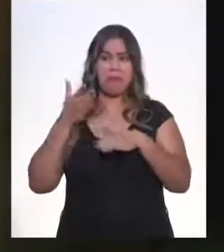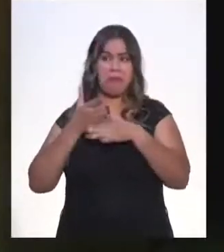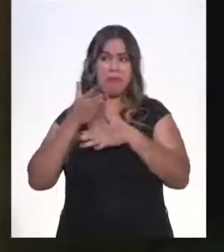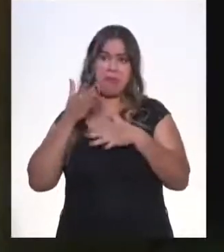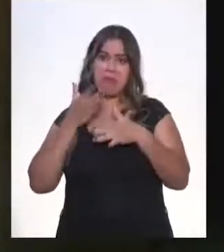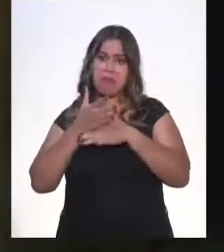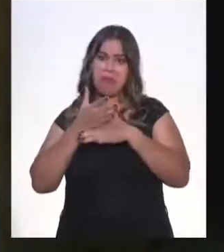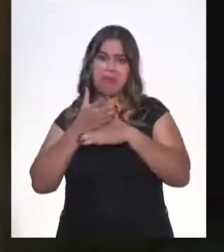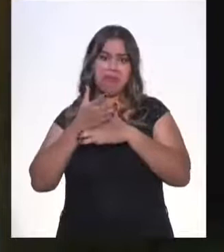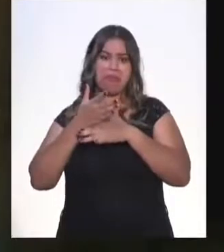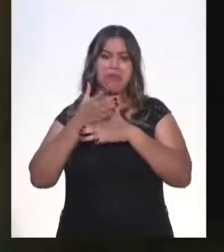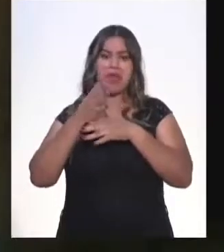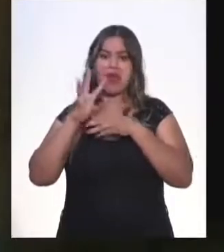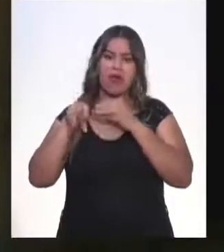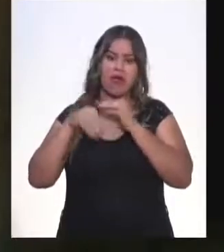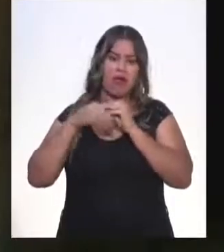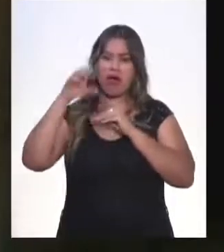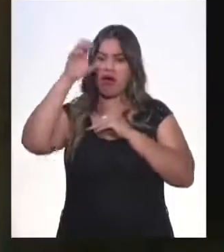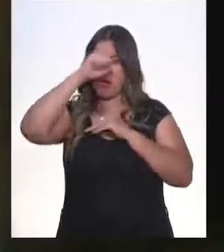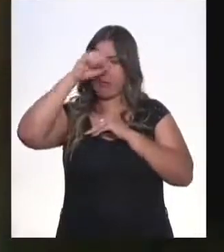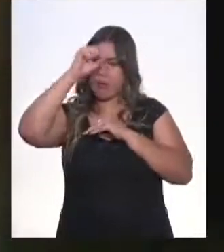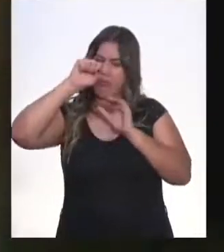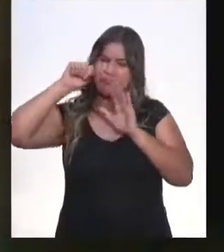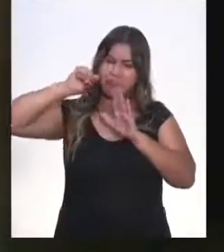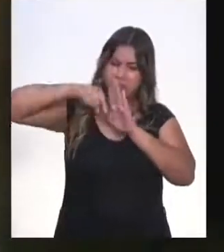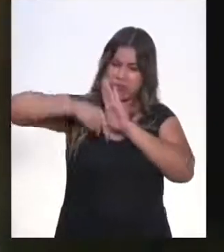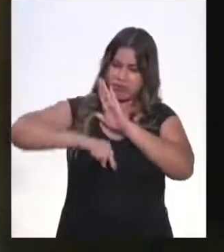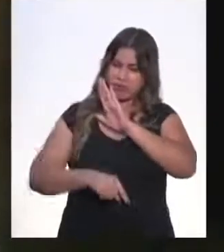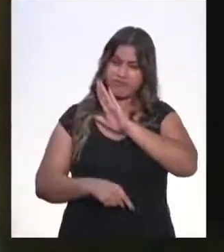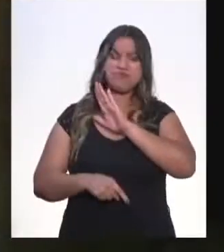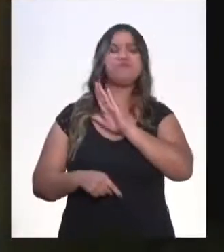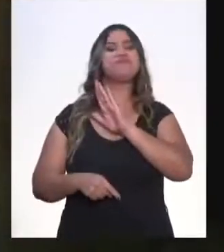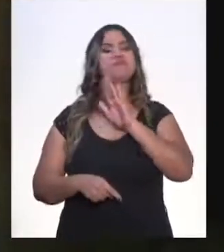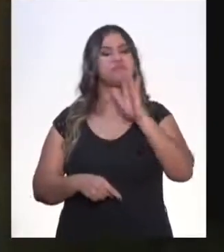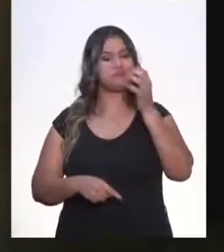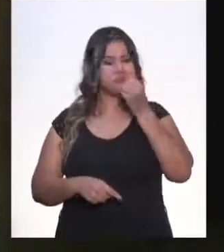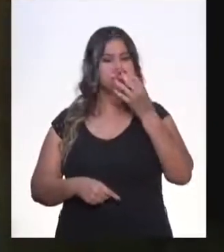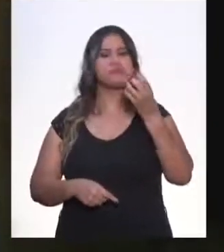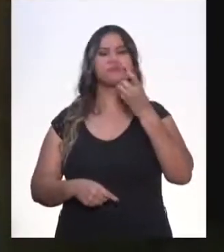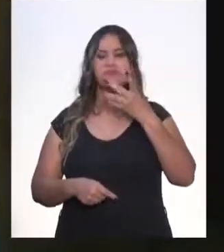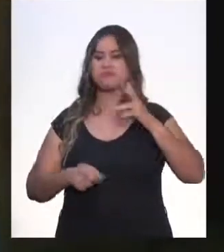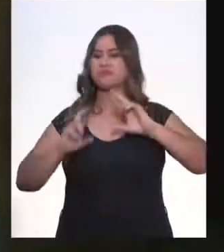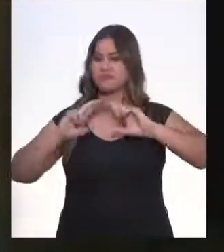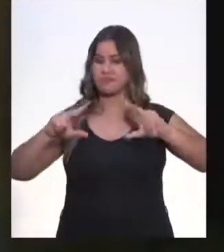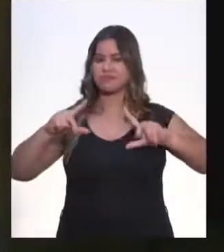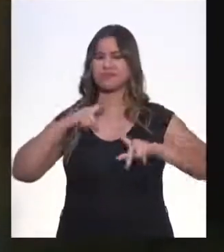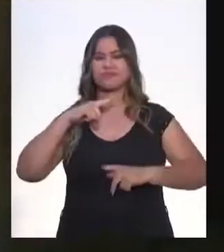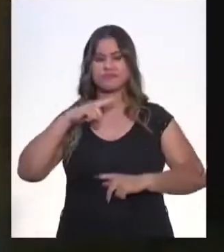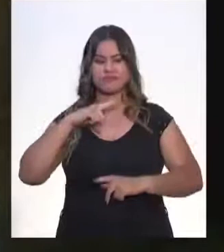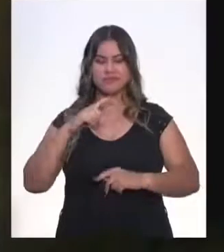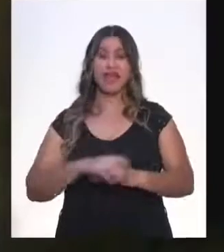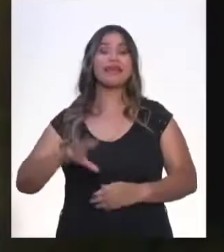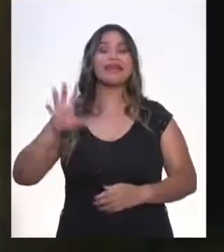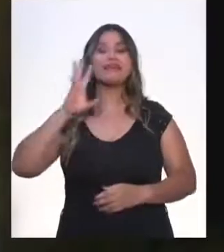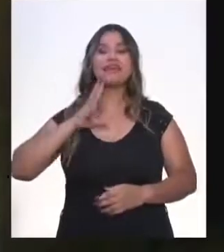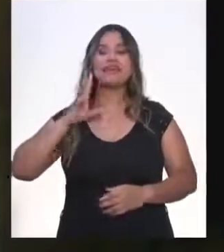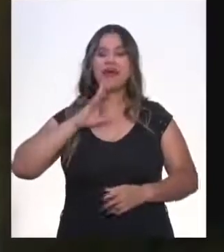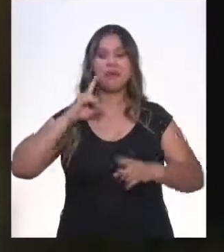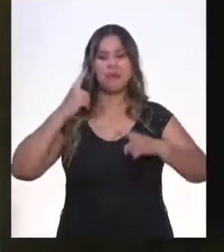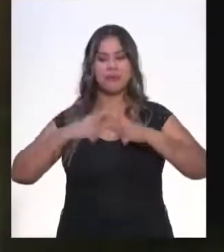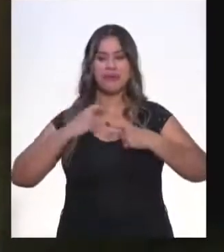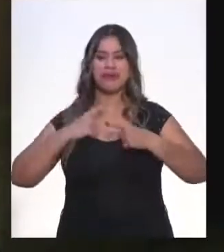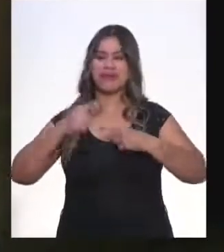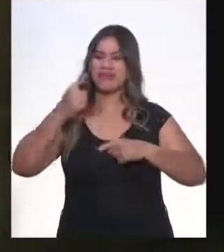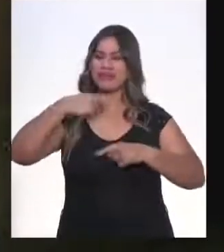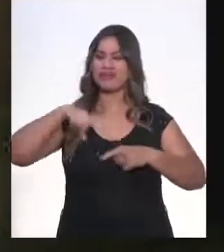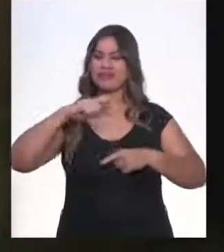de conhecimento um pouco mais profundo, enfim, isto faz uma grande diferença, né? E é interessante, então, para a gente ter